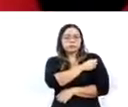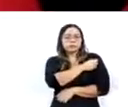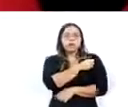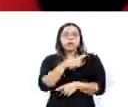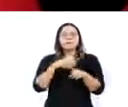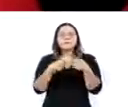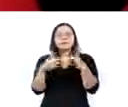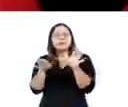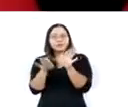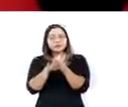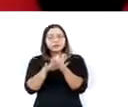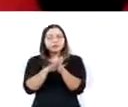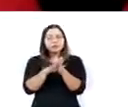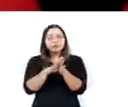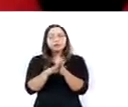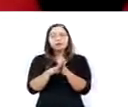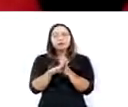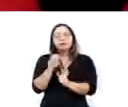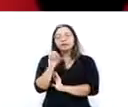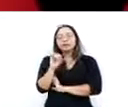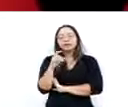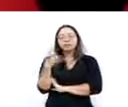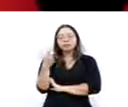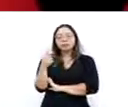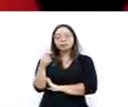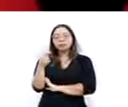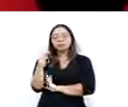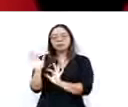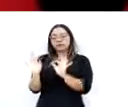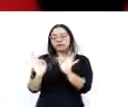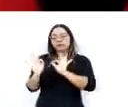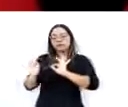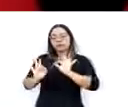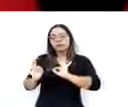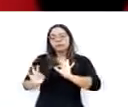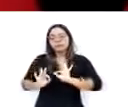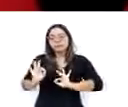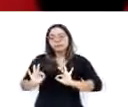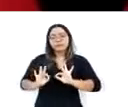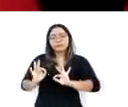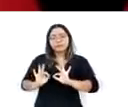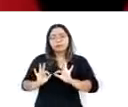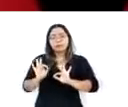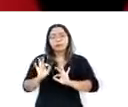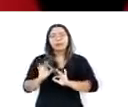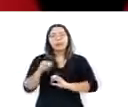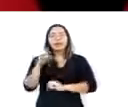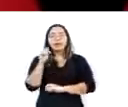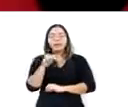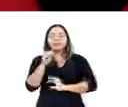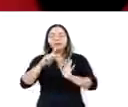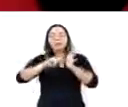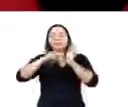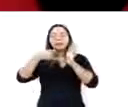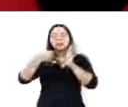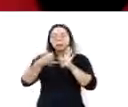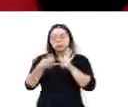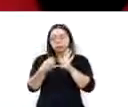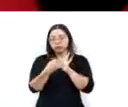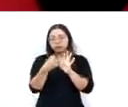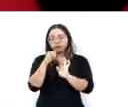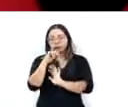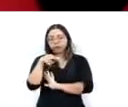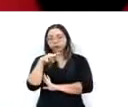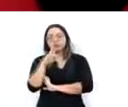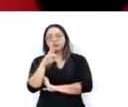não houver esse processo organizacional, esse projeto de intervenção, esse aluno parará no